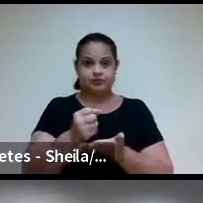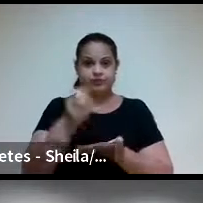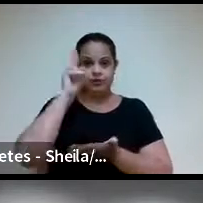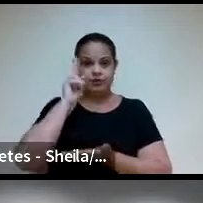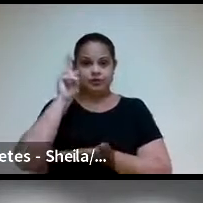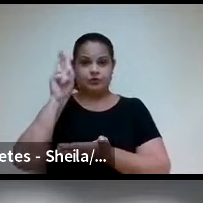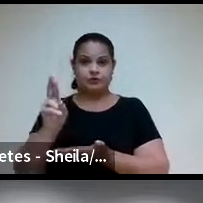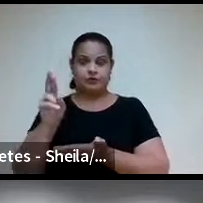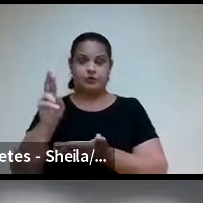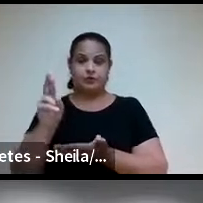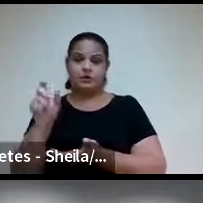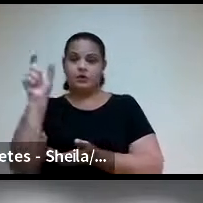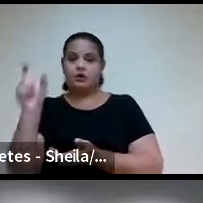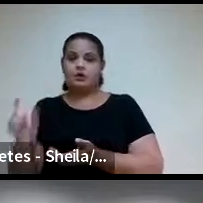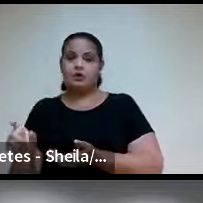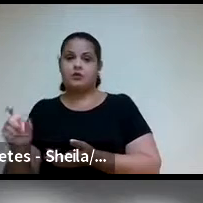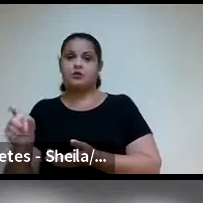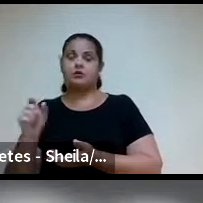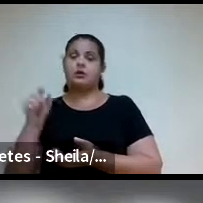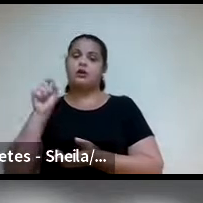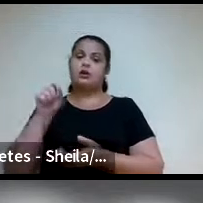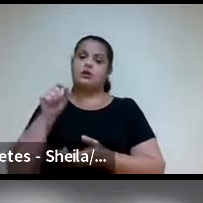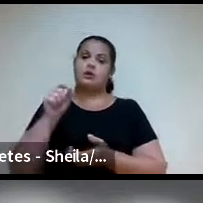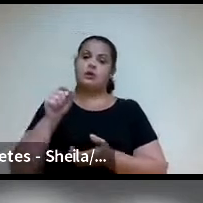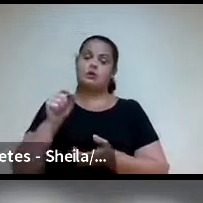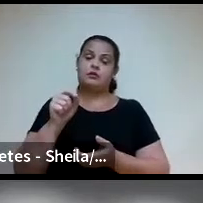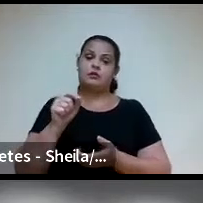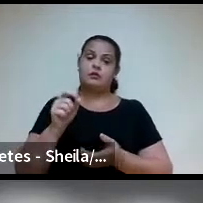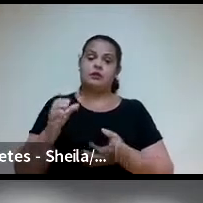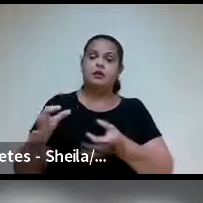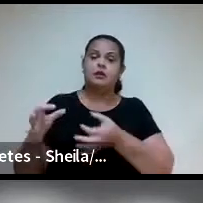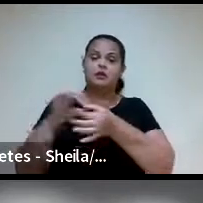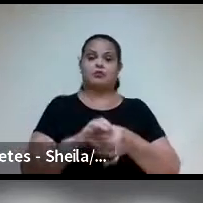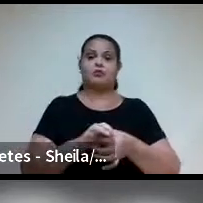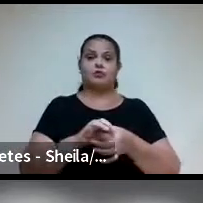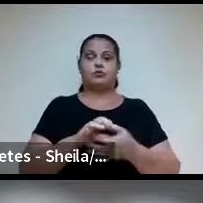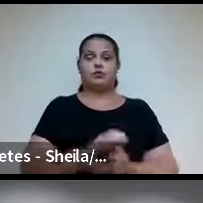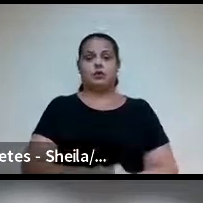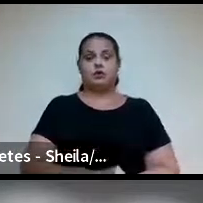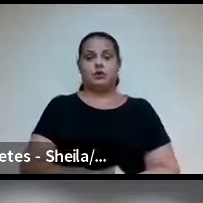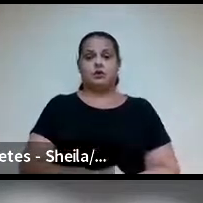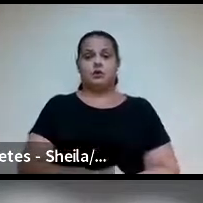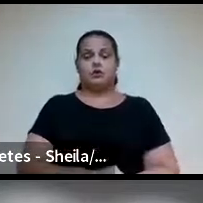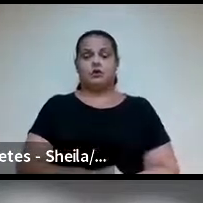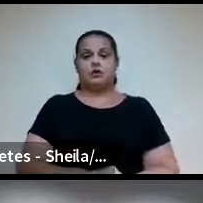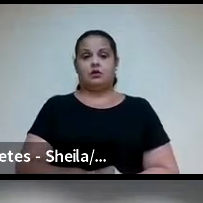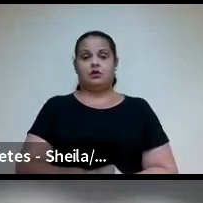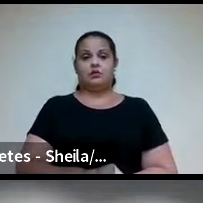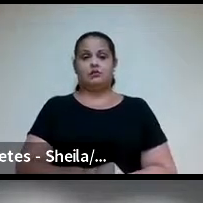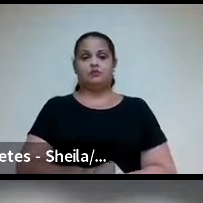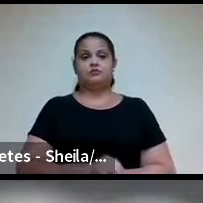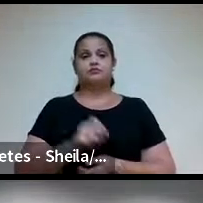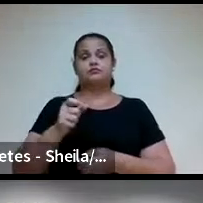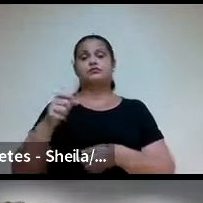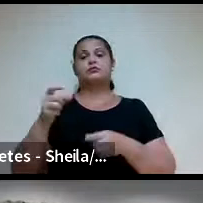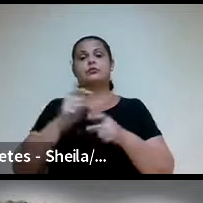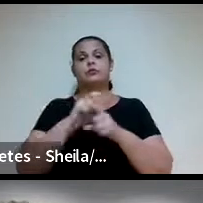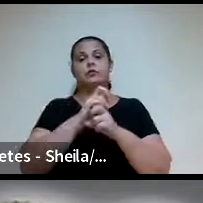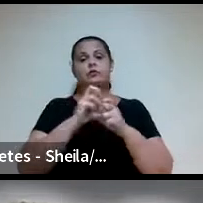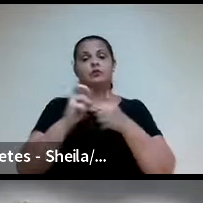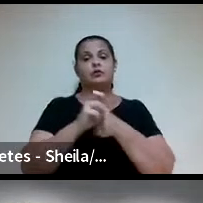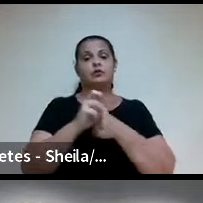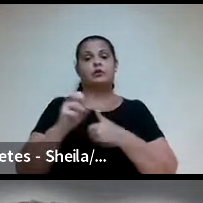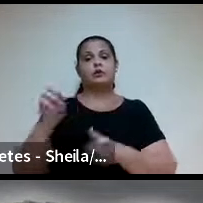da contestante, e sim da União, conforme súmula 63 do TSE, invocando a necessidade de chamá-la